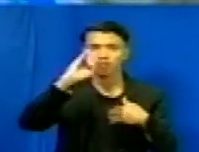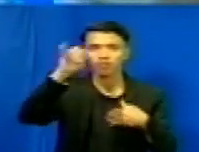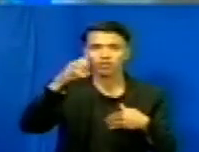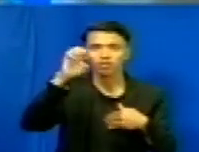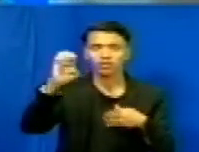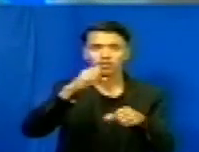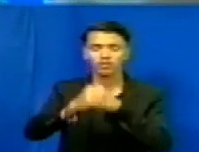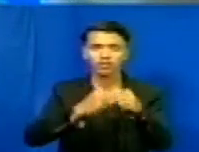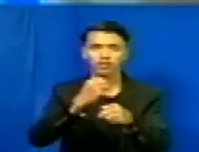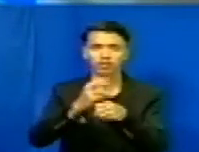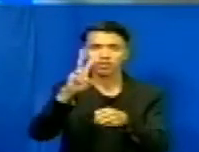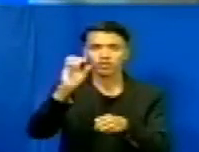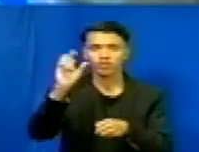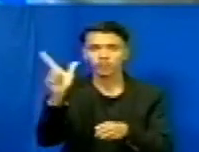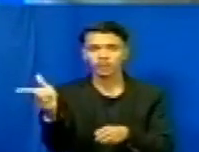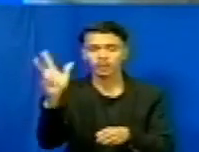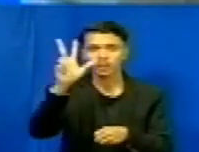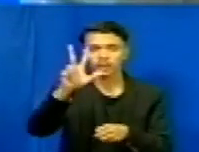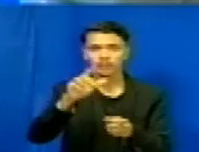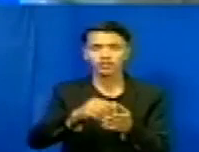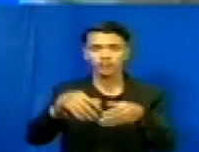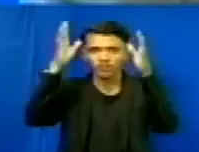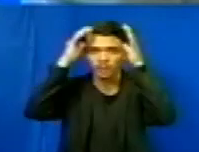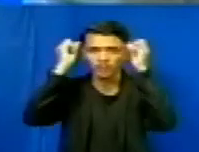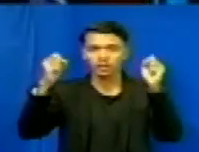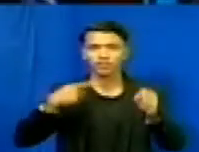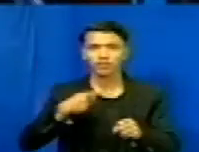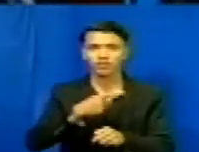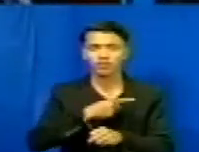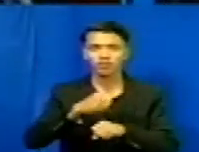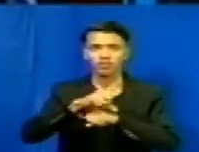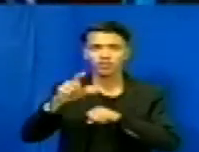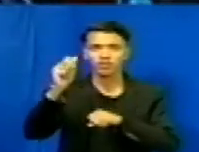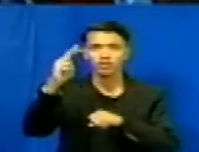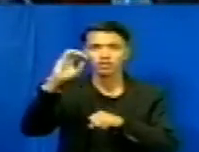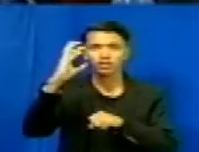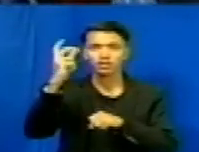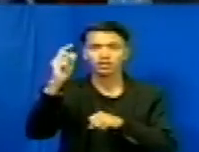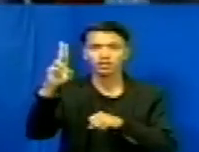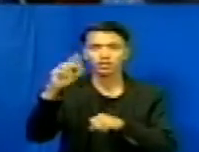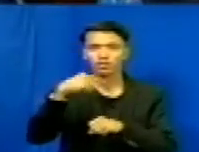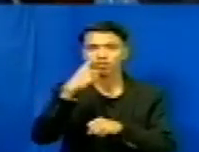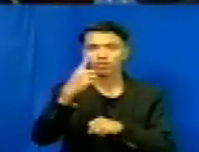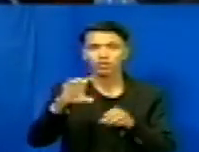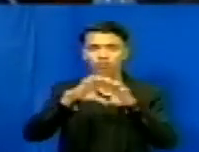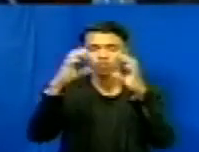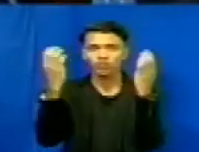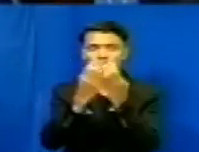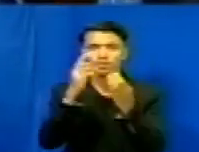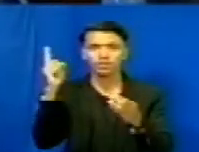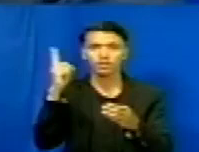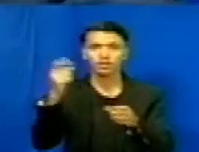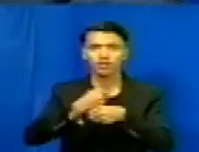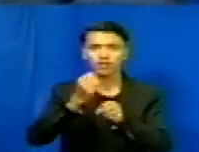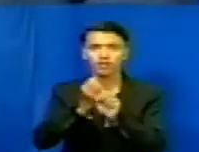estado rihundrua rua nulu resintolu. Presidente do Parlamento Nacional, Aniceto Guterres, informa cada comissão permanente é